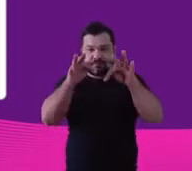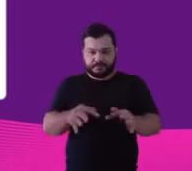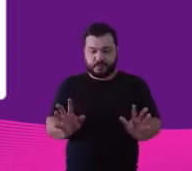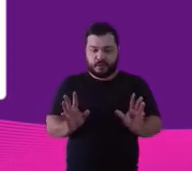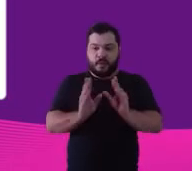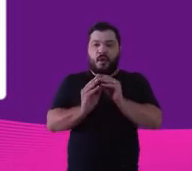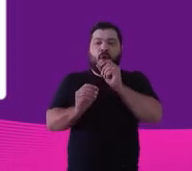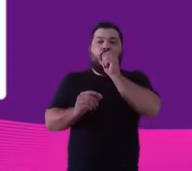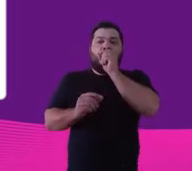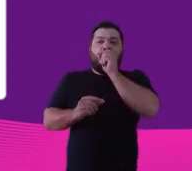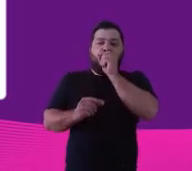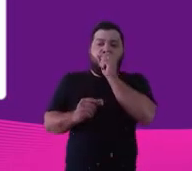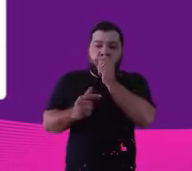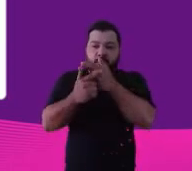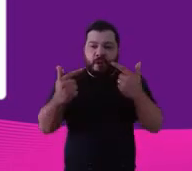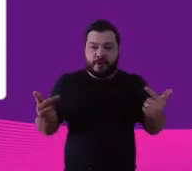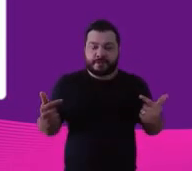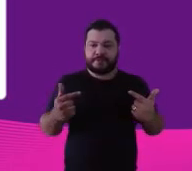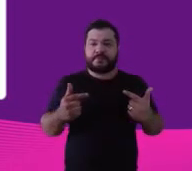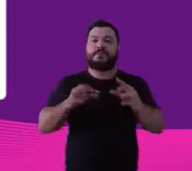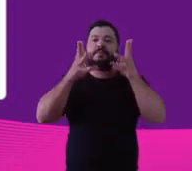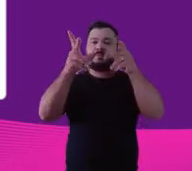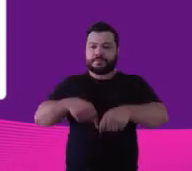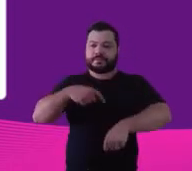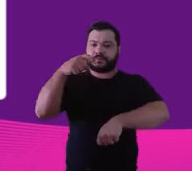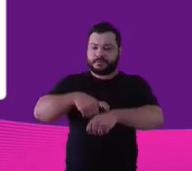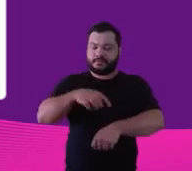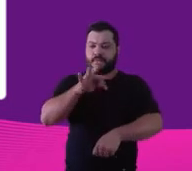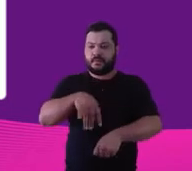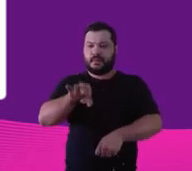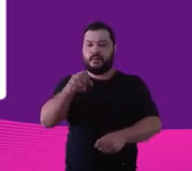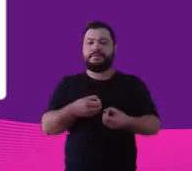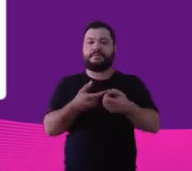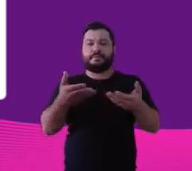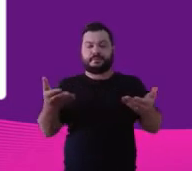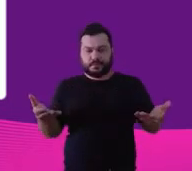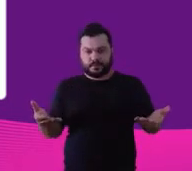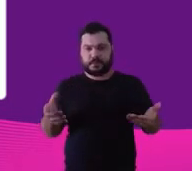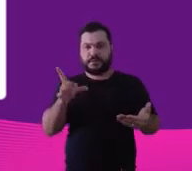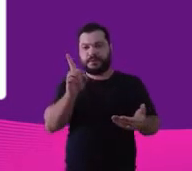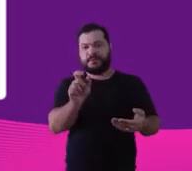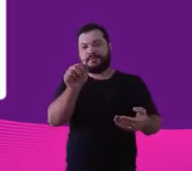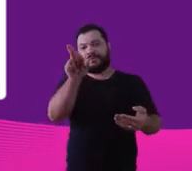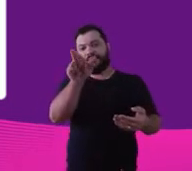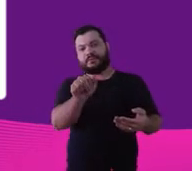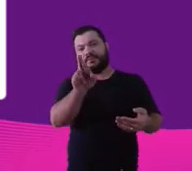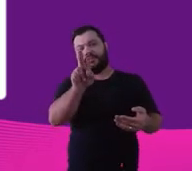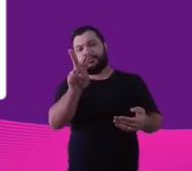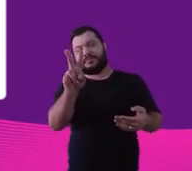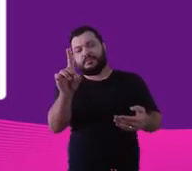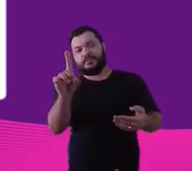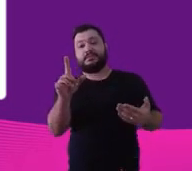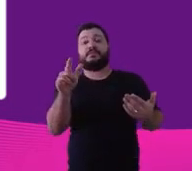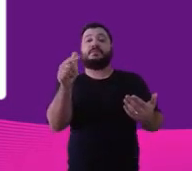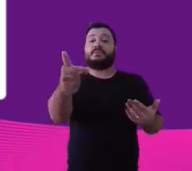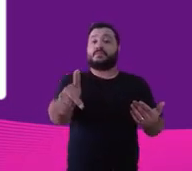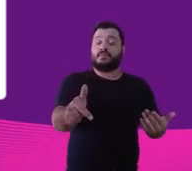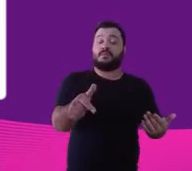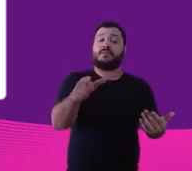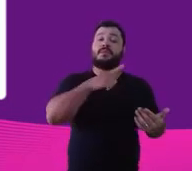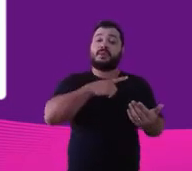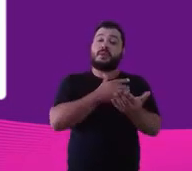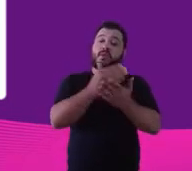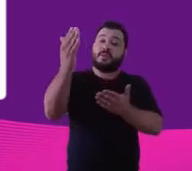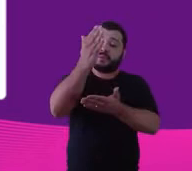consolidação uma vantagem todos esses time pronto favorecendo é o dará RG não a alma